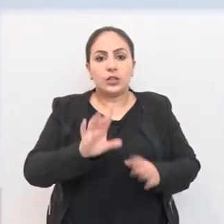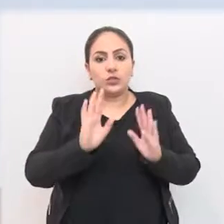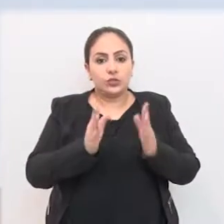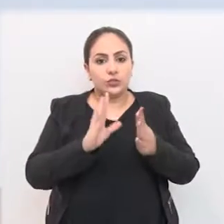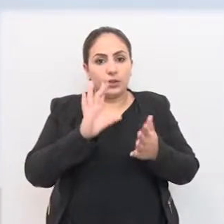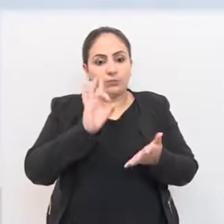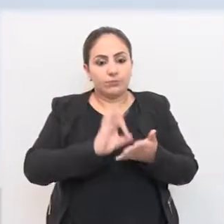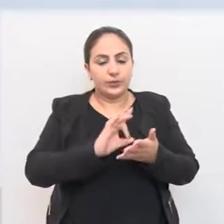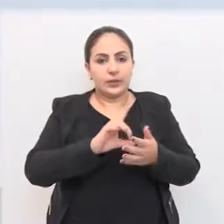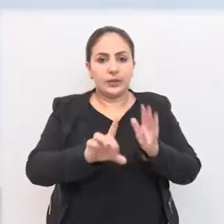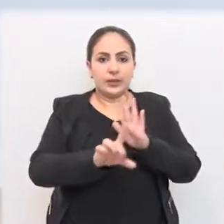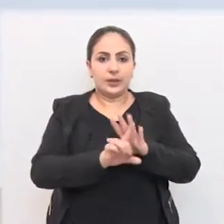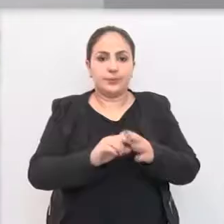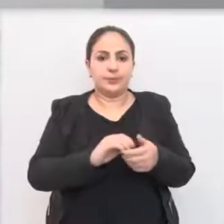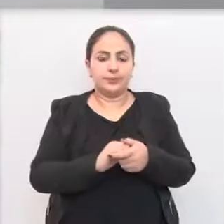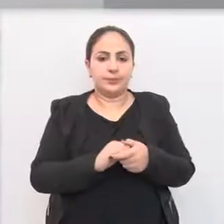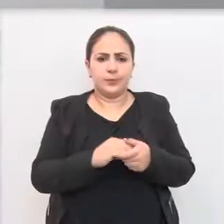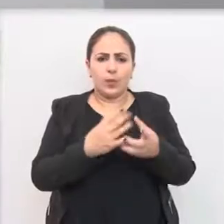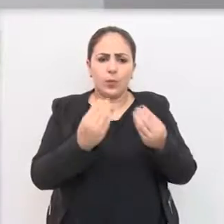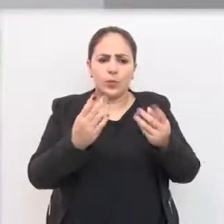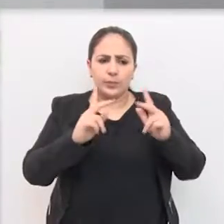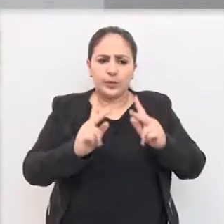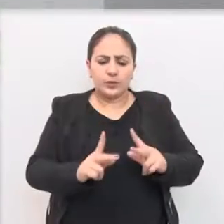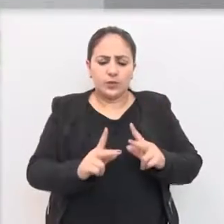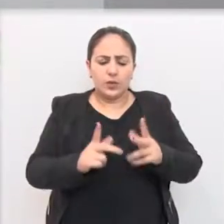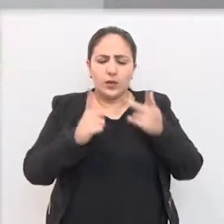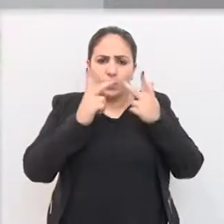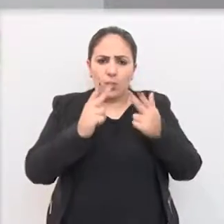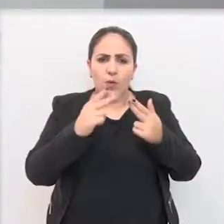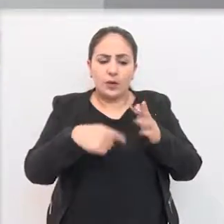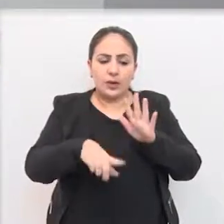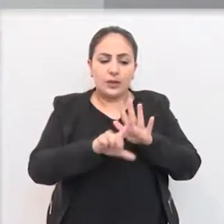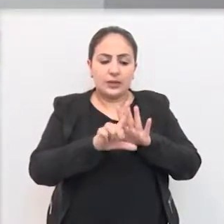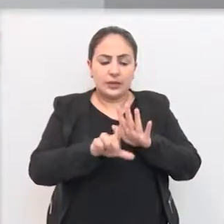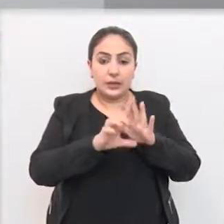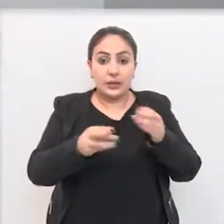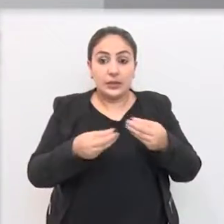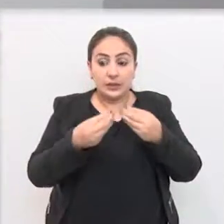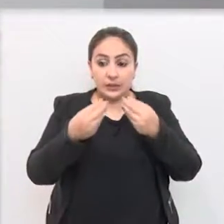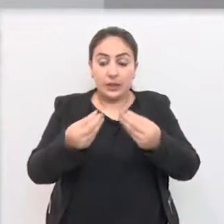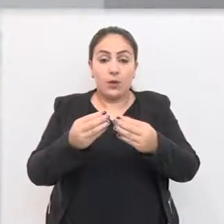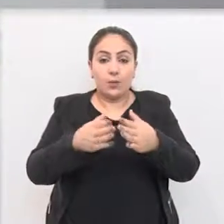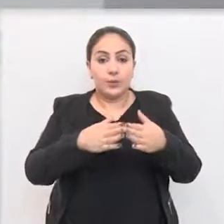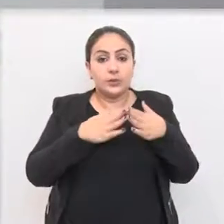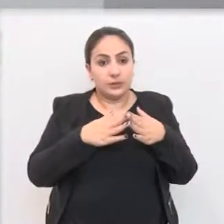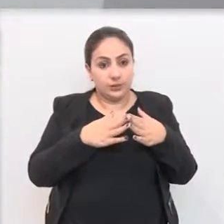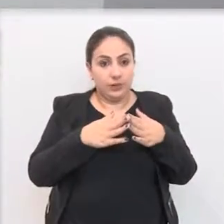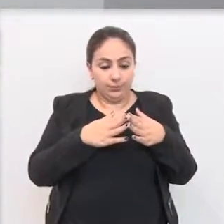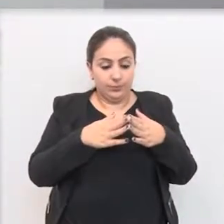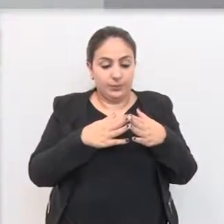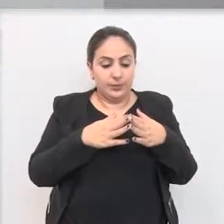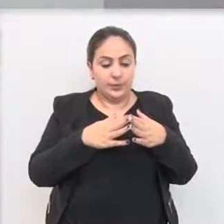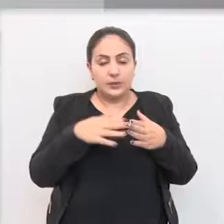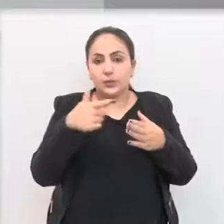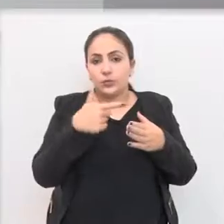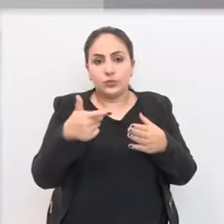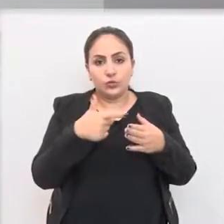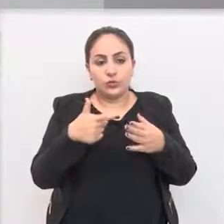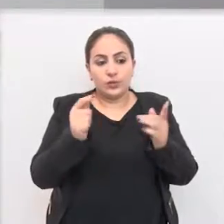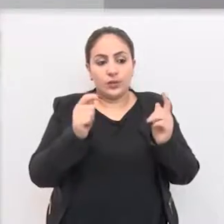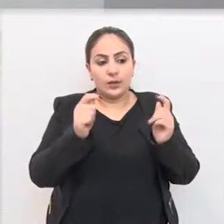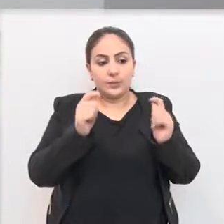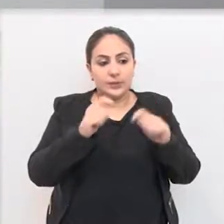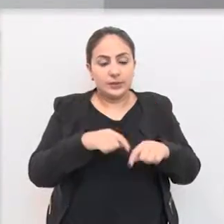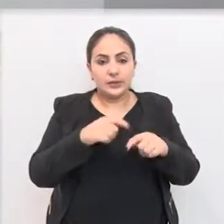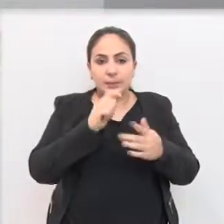direito já assegurado pela lei. Muitas dessas pessoas são exatamente aquelas que a lei deu a proteção e a isenção por não possuírem